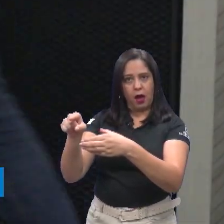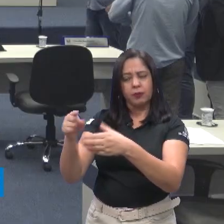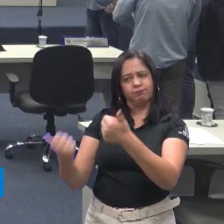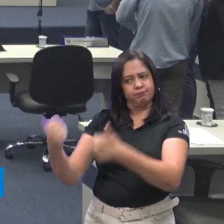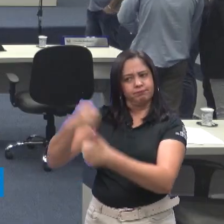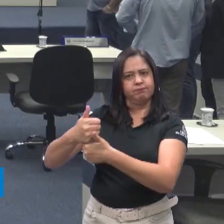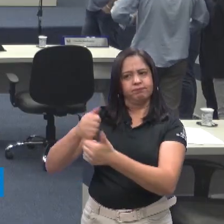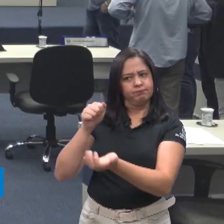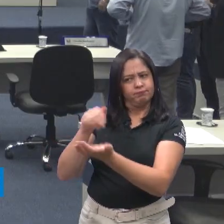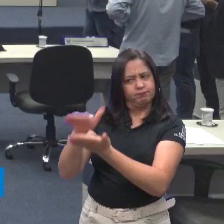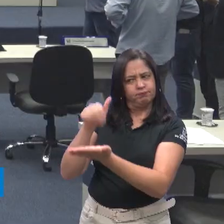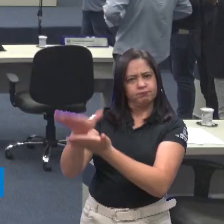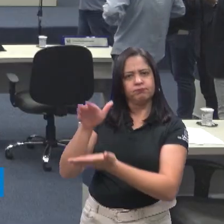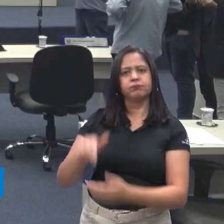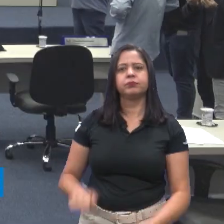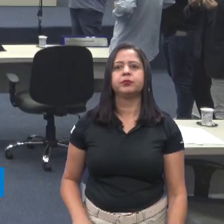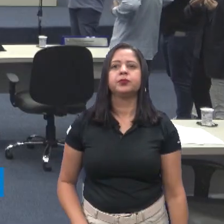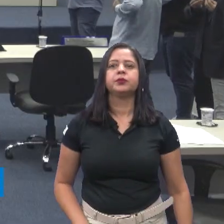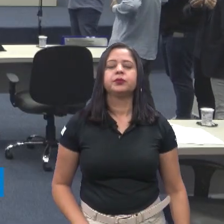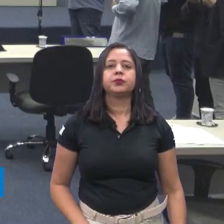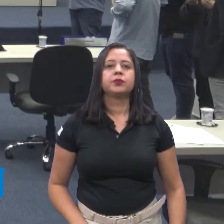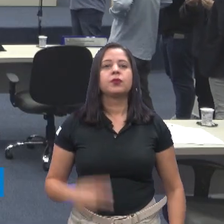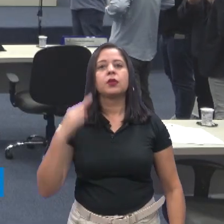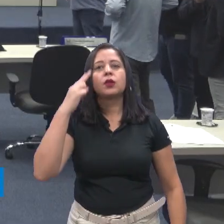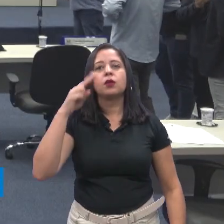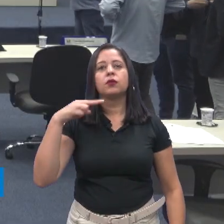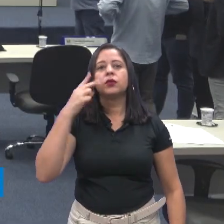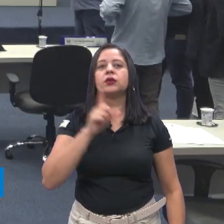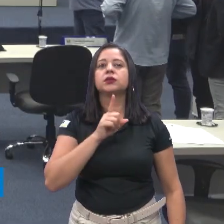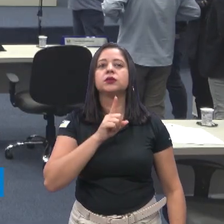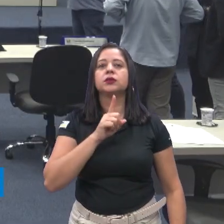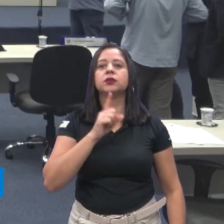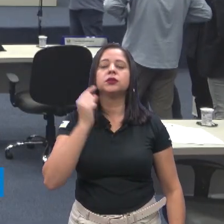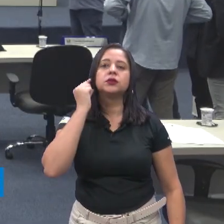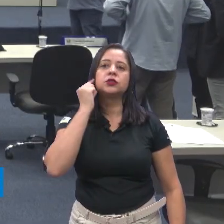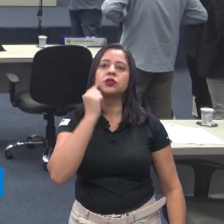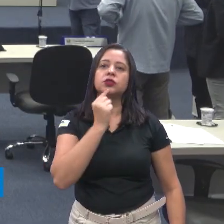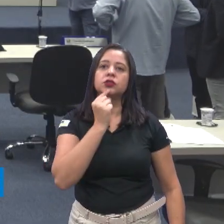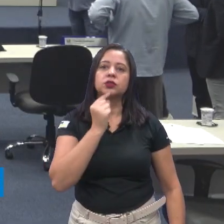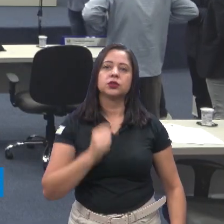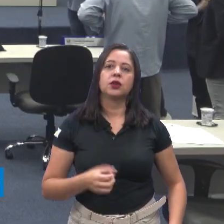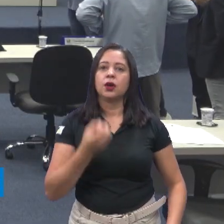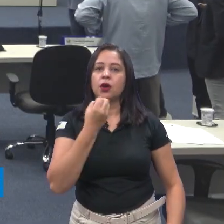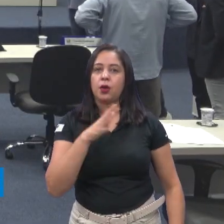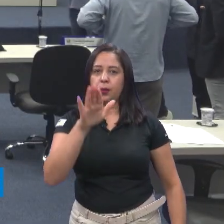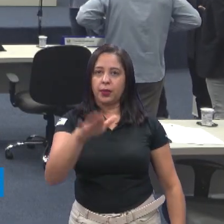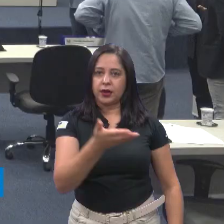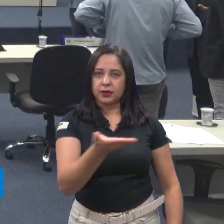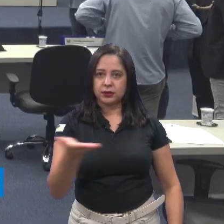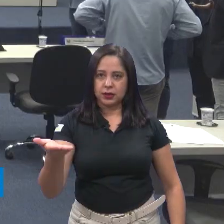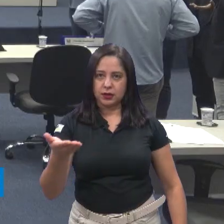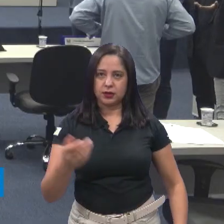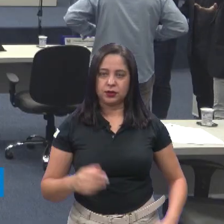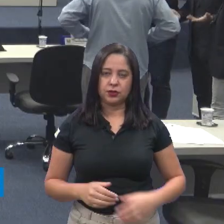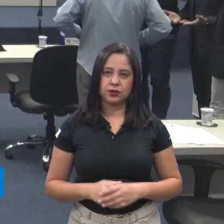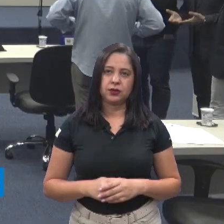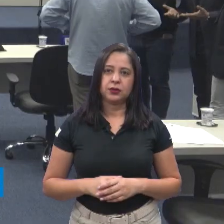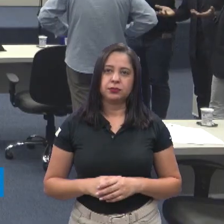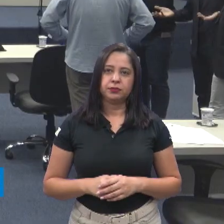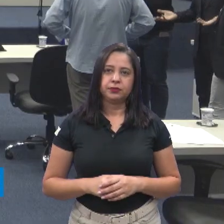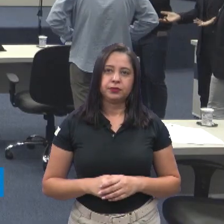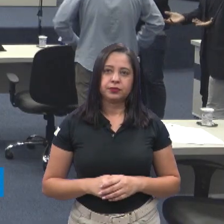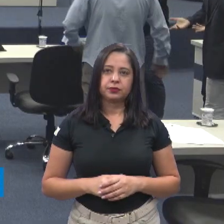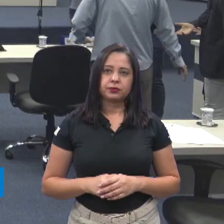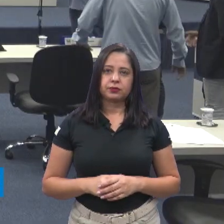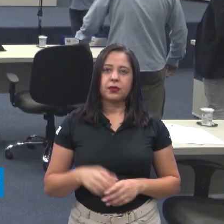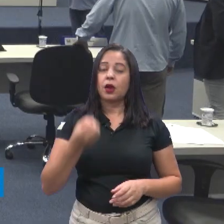Cativo de votação, vereador Gilson Campos. Boa tarde, presidente. Boa tarde, vereadores, vereadoras. Boa tarde